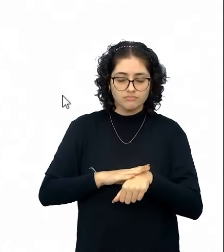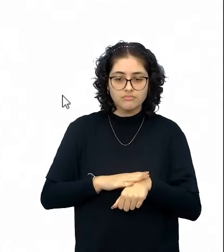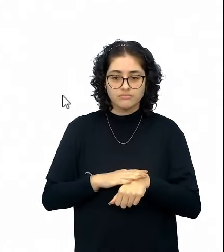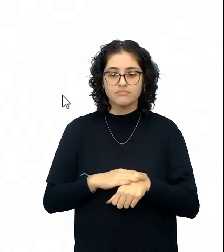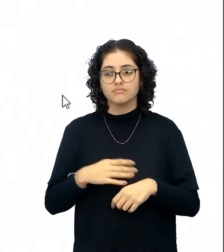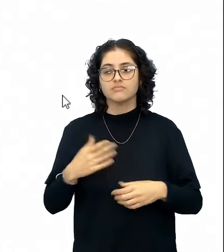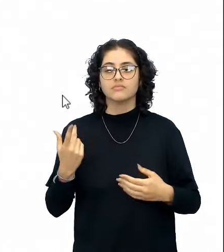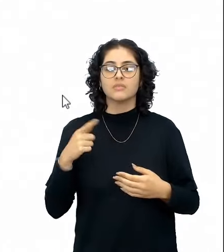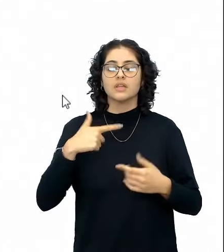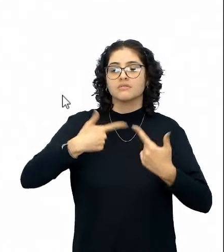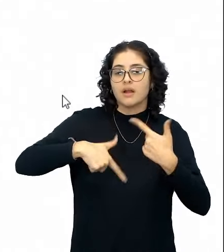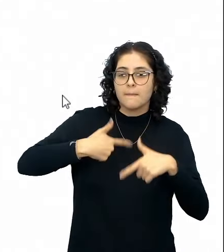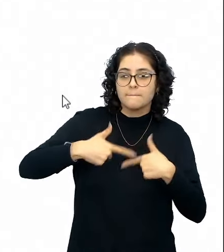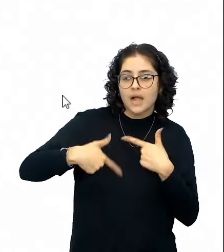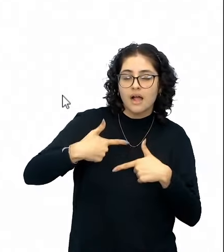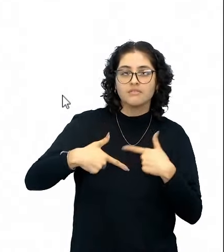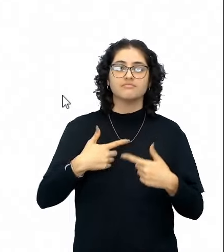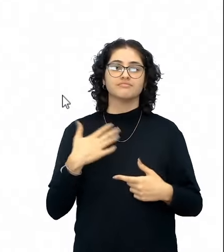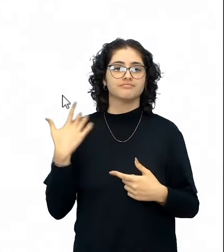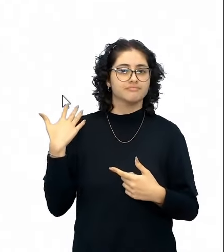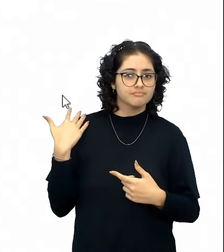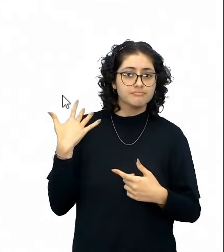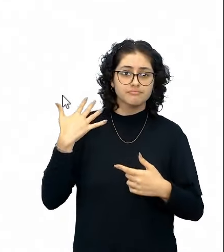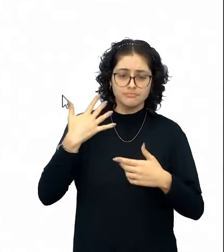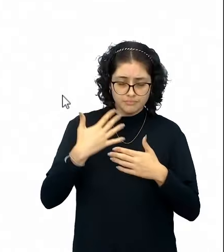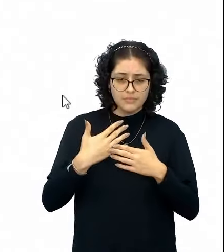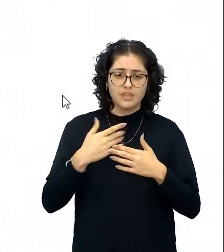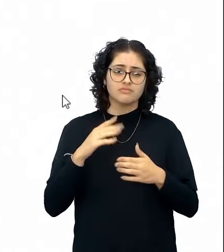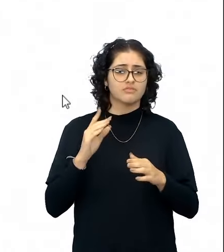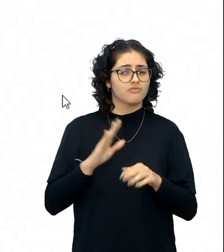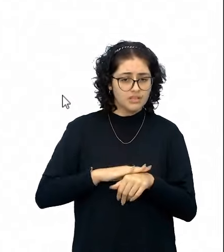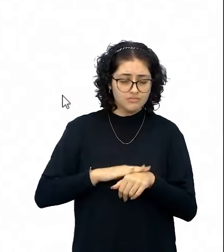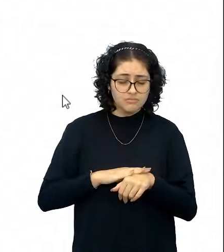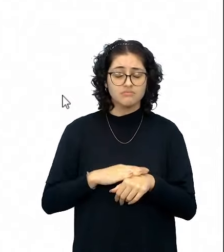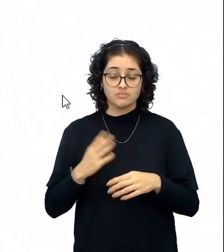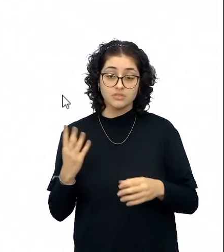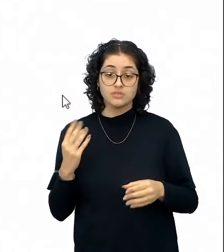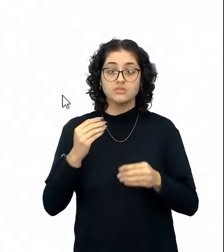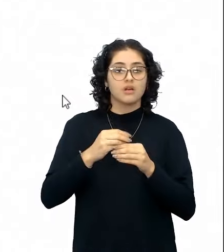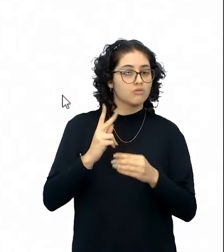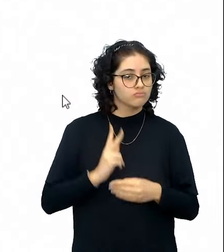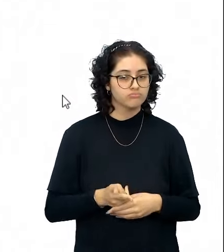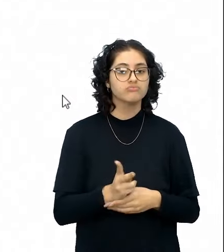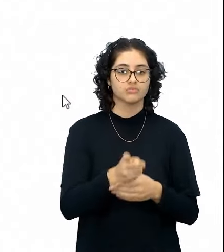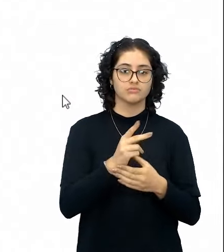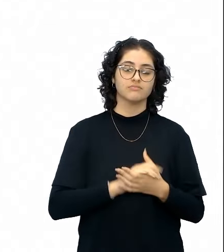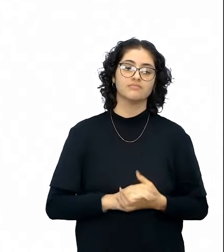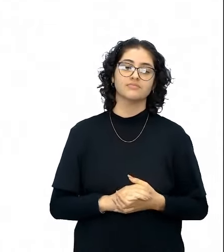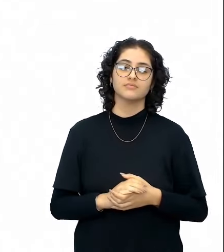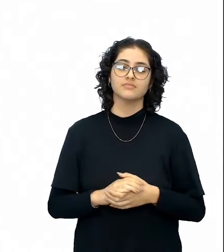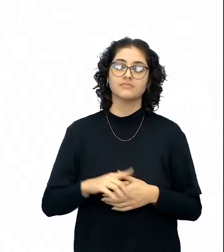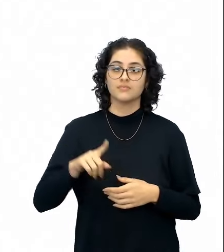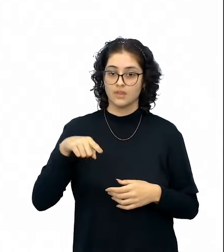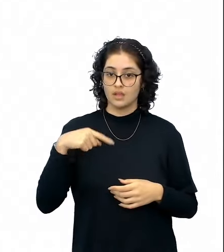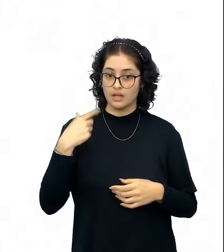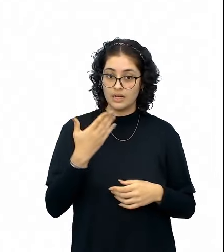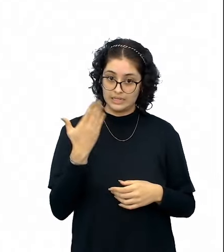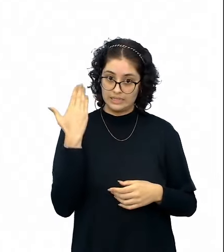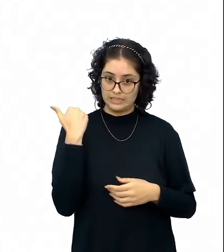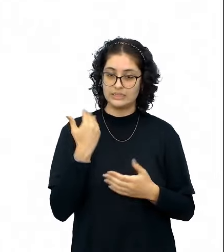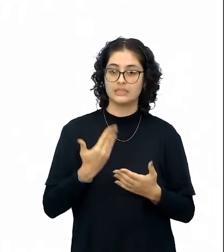tona, né, esse trabalho todo que foi feito com figuras de linguagem, diferentes gêneros textuais, e aí segue. No antes dessa